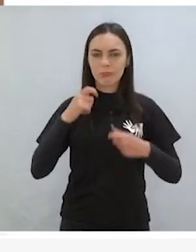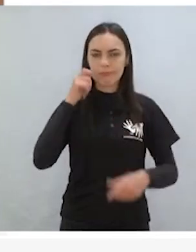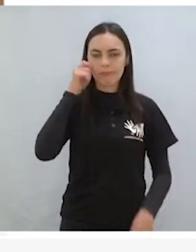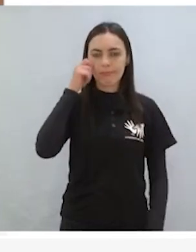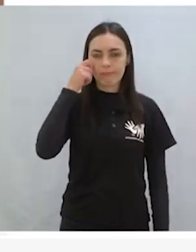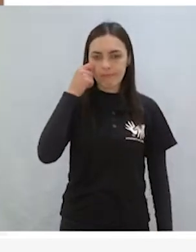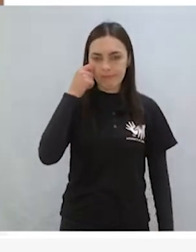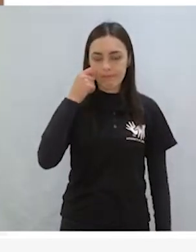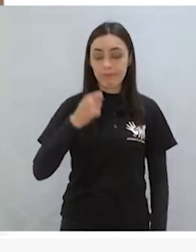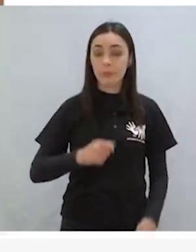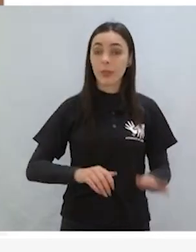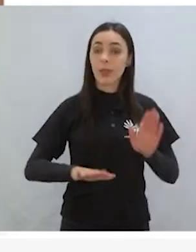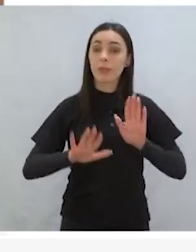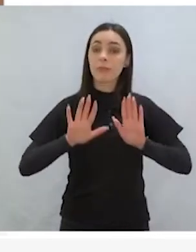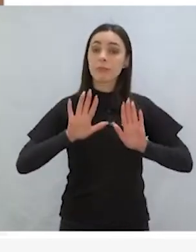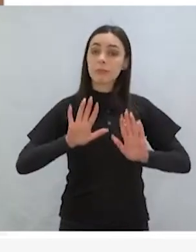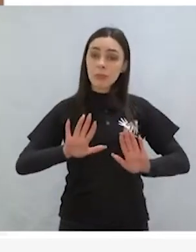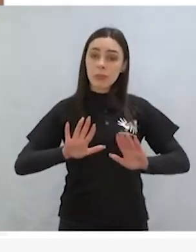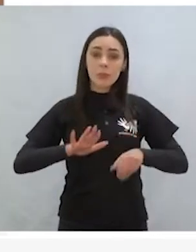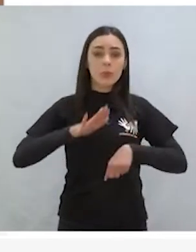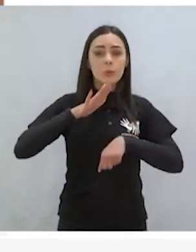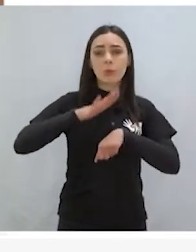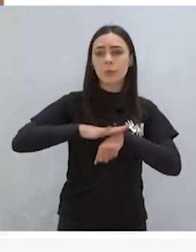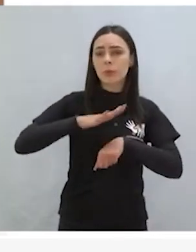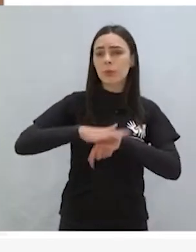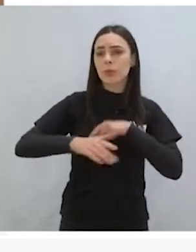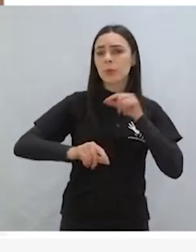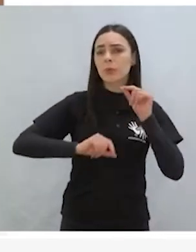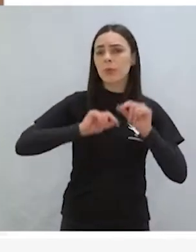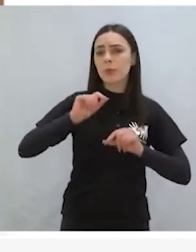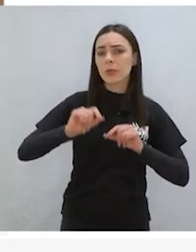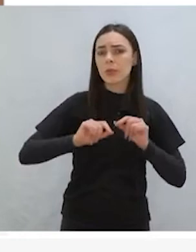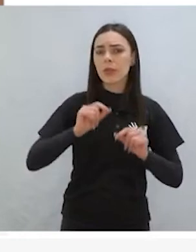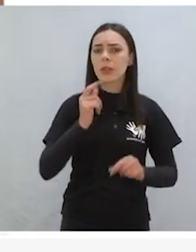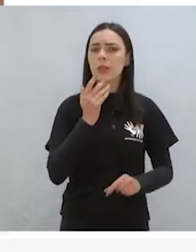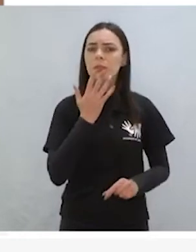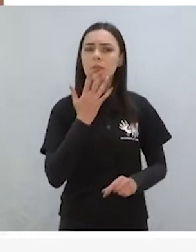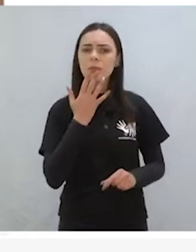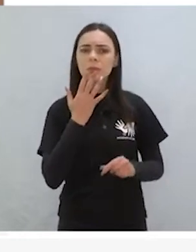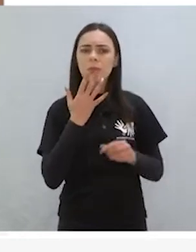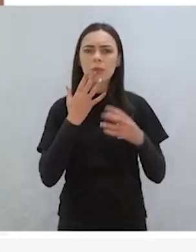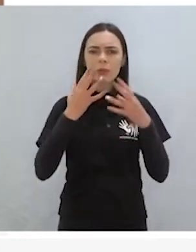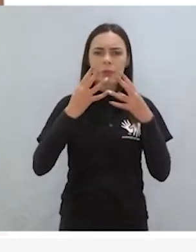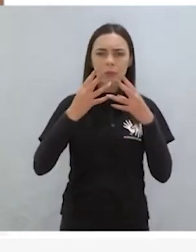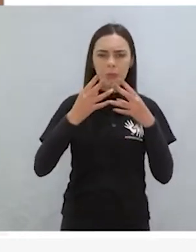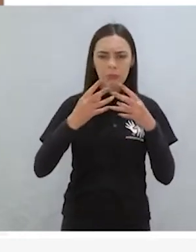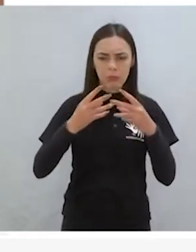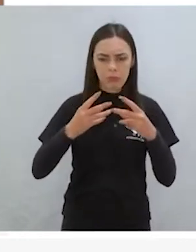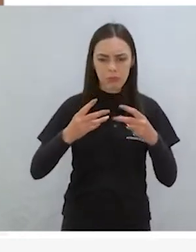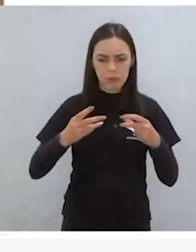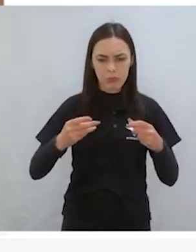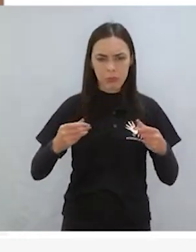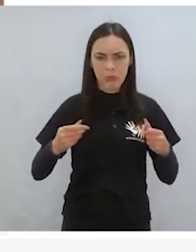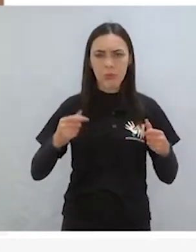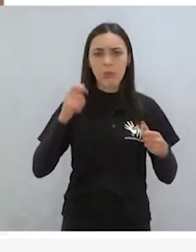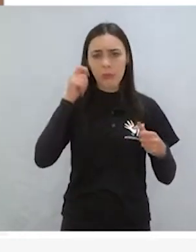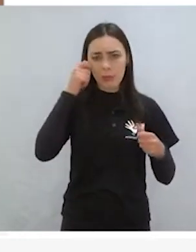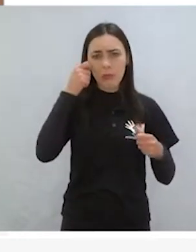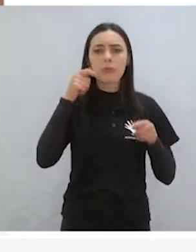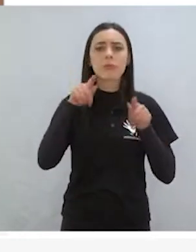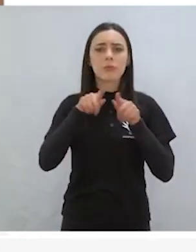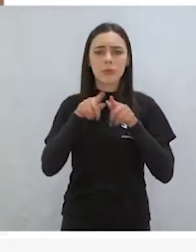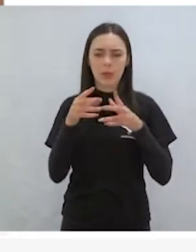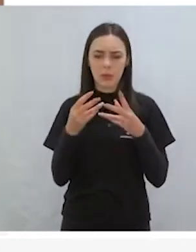preta. Mas o tempo faz com que todas as cores desbotem até o